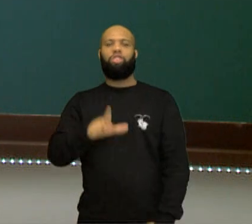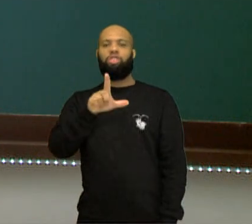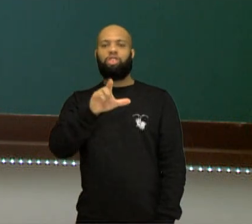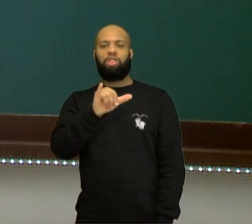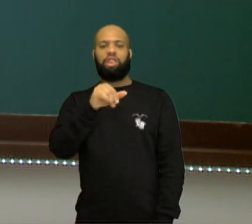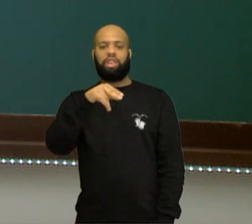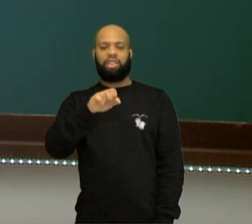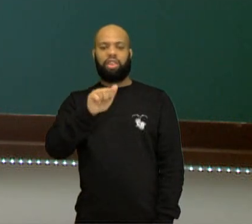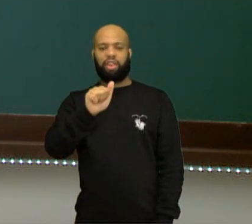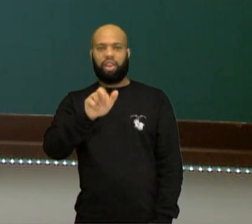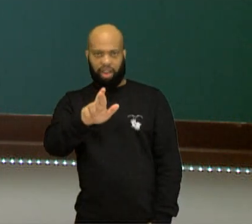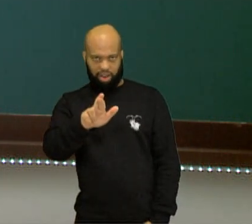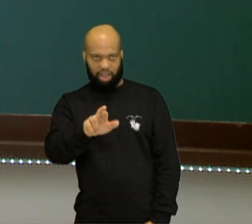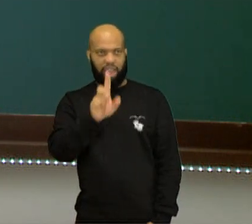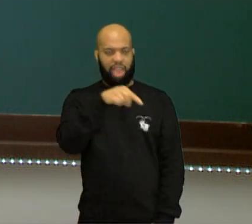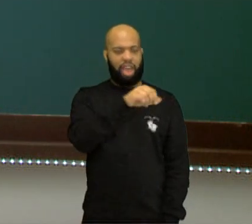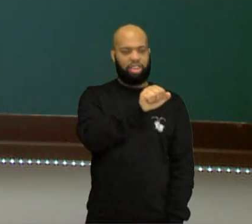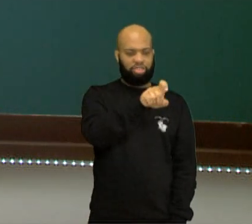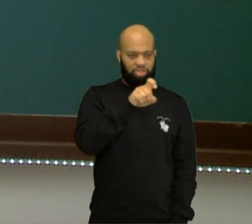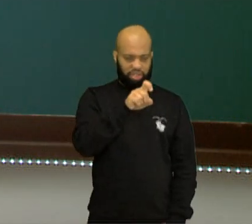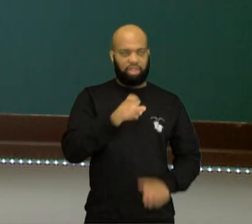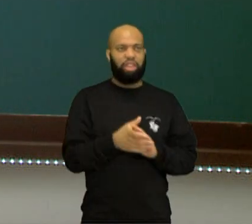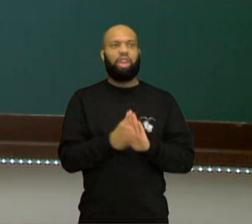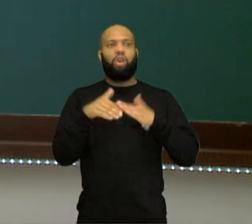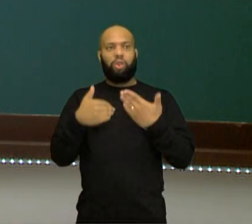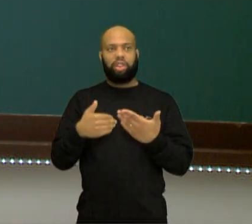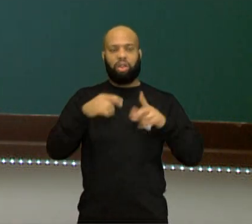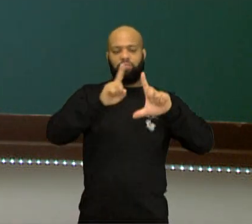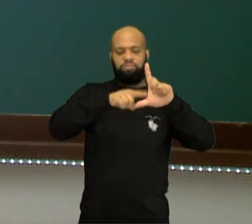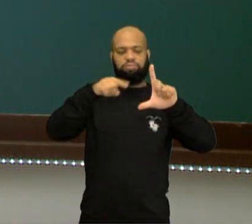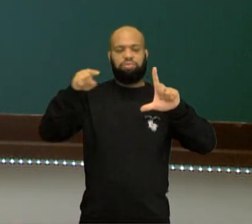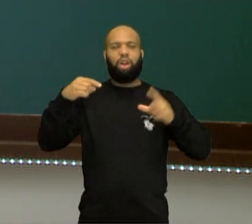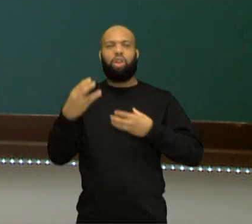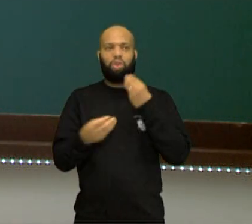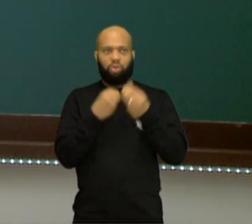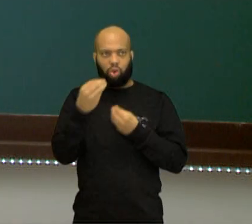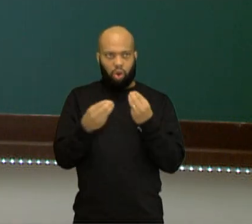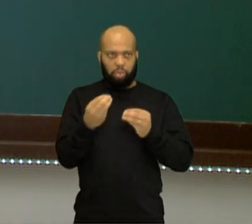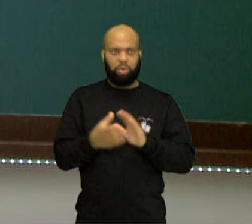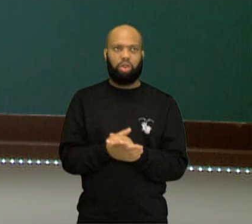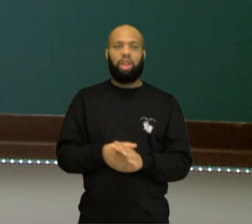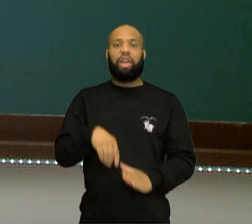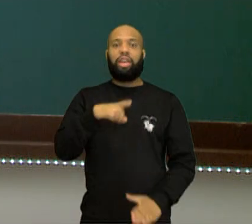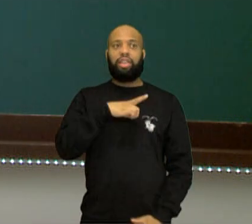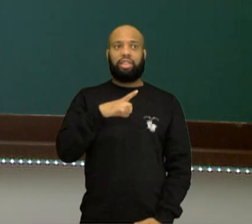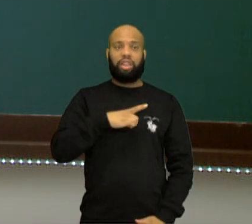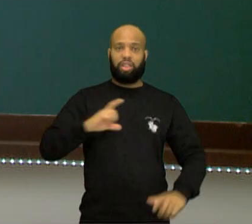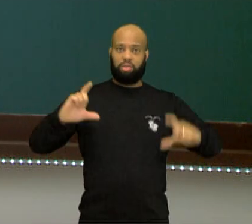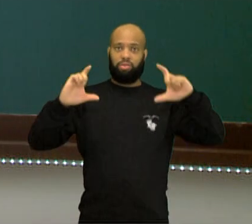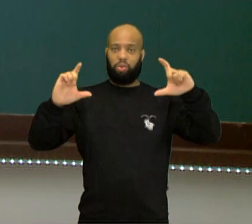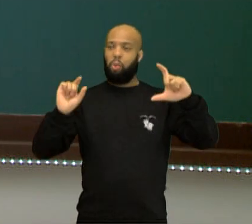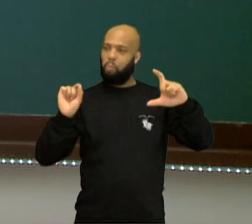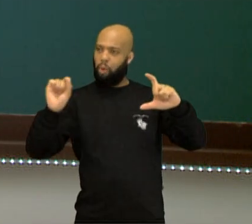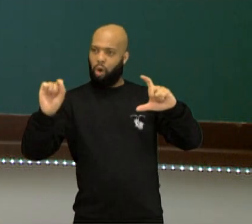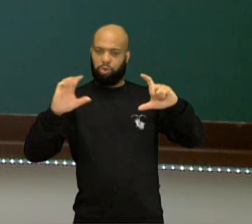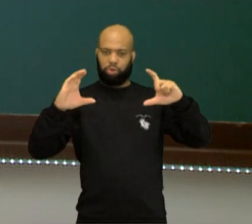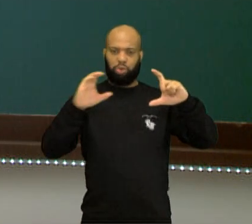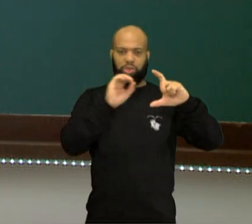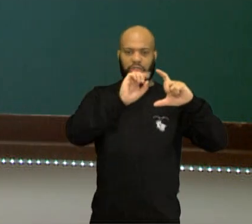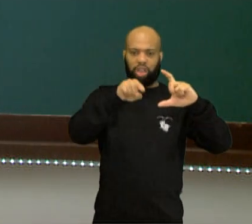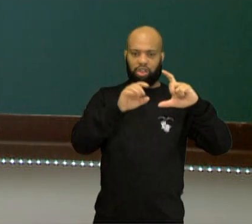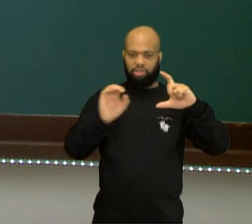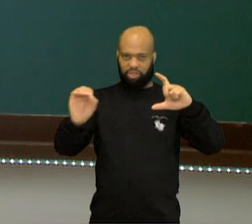caso, o que que acontece? Olha só, o gráfico necessariamente vai passar pelo ponto 0, 0, que é